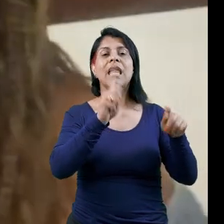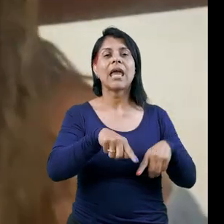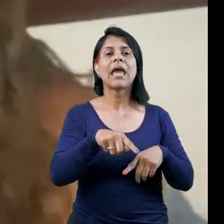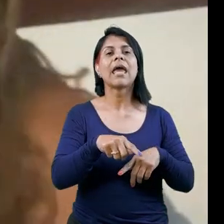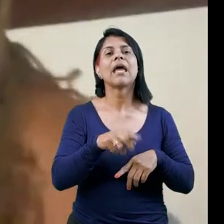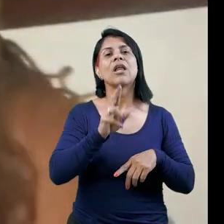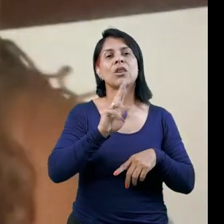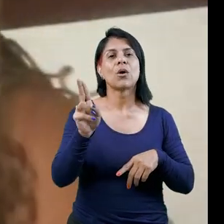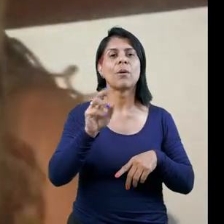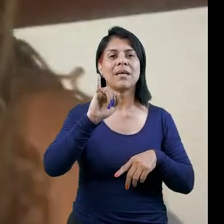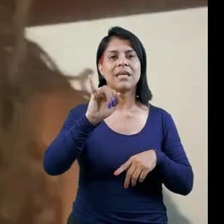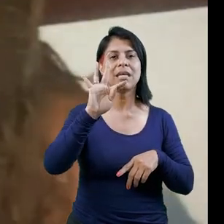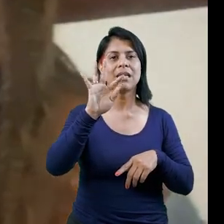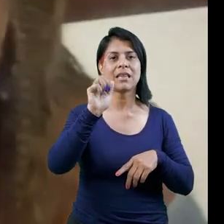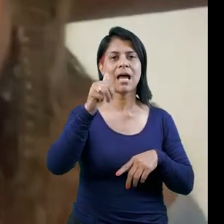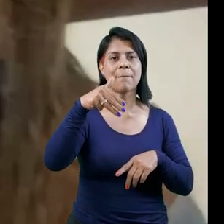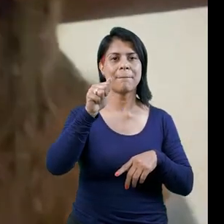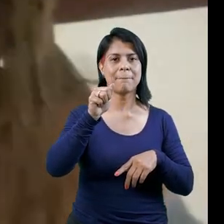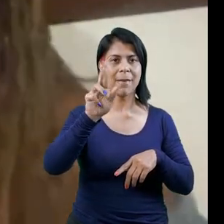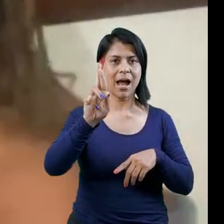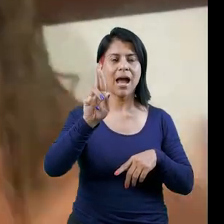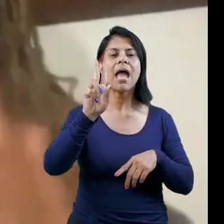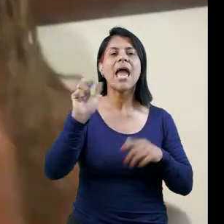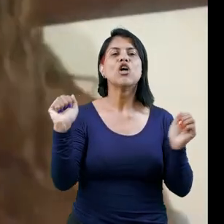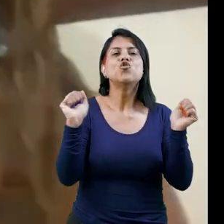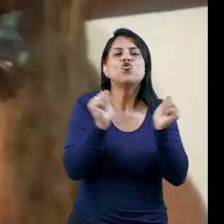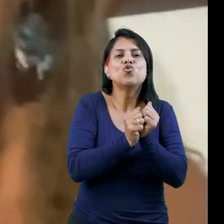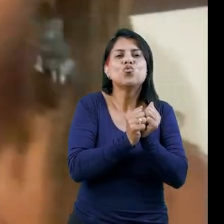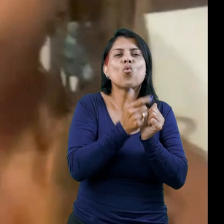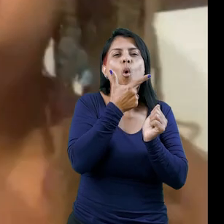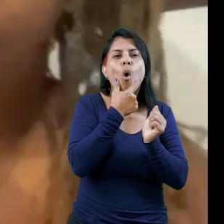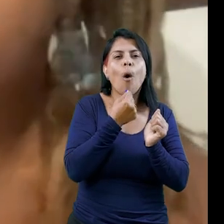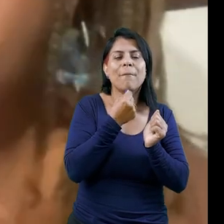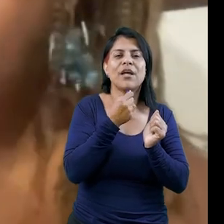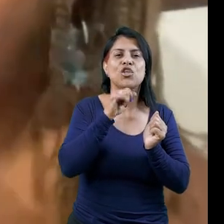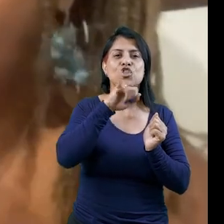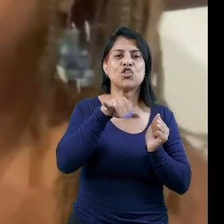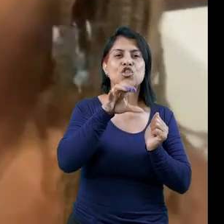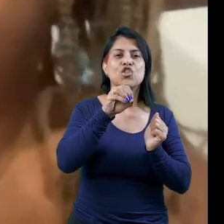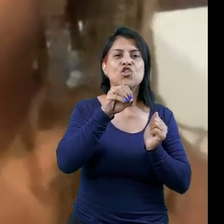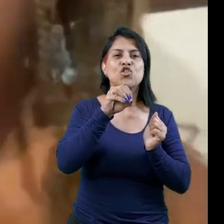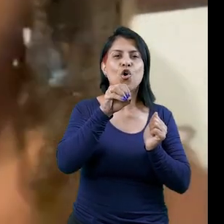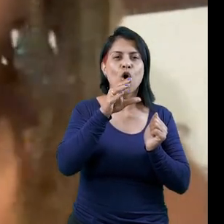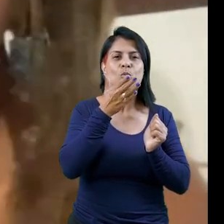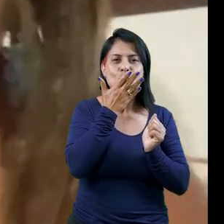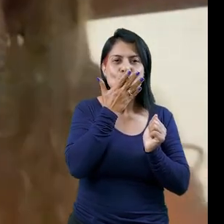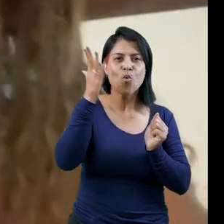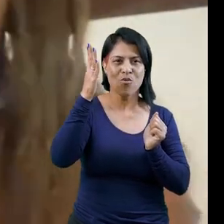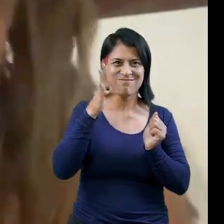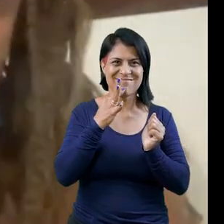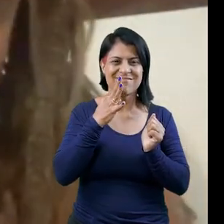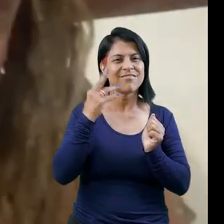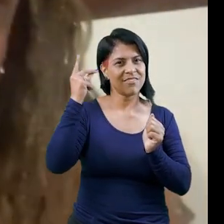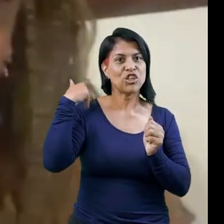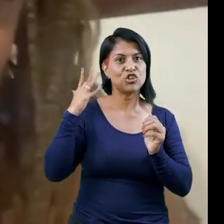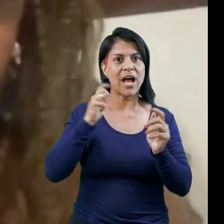Itamar Assunção com Jô Soares, em 1998. E eu quero que vocês observem tanto a postura horrorosa do